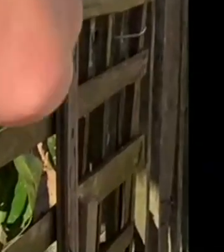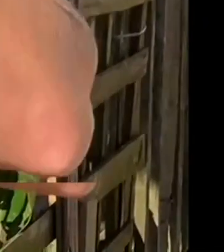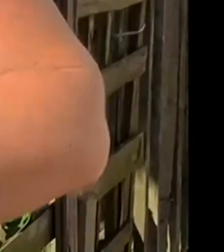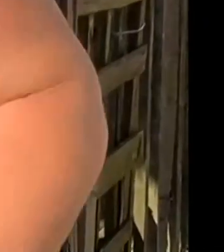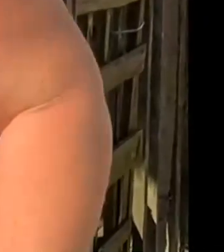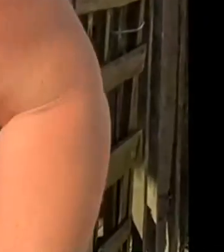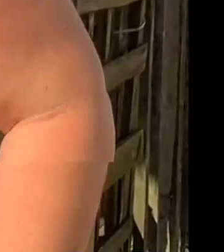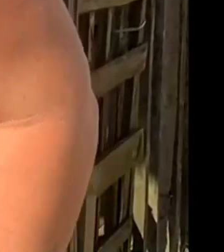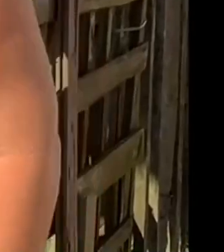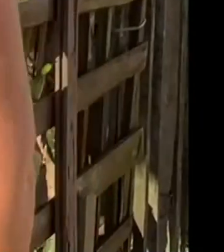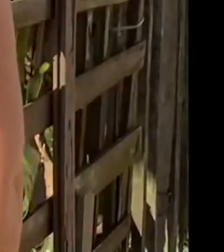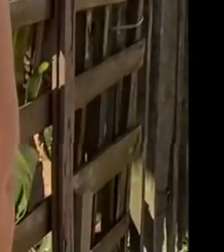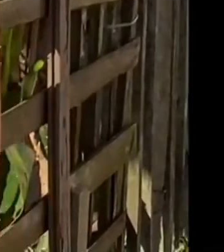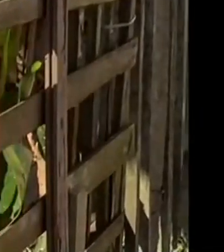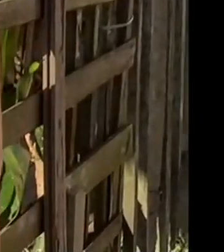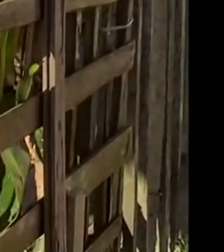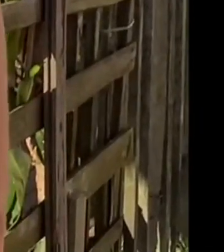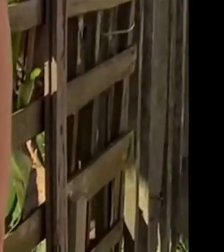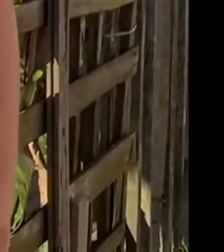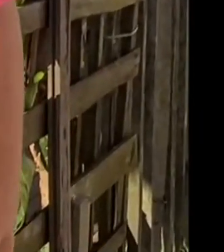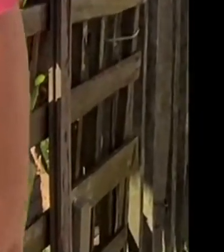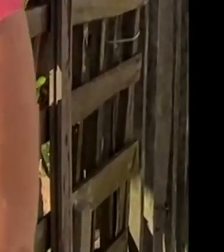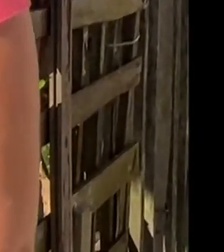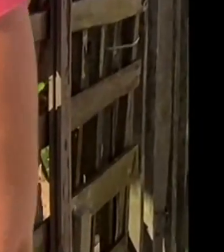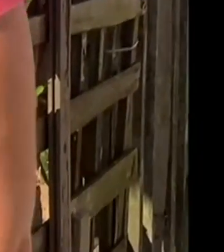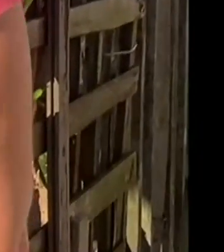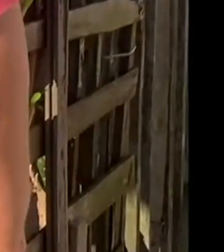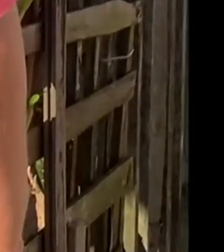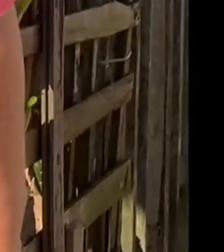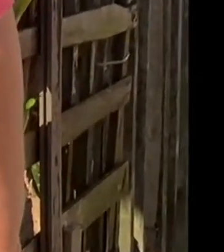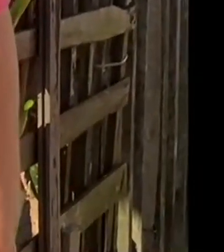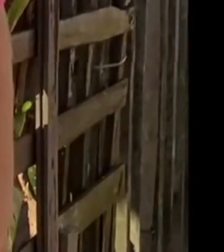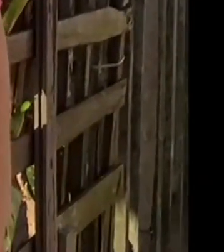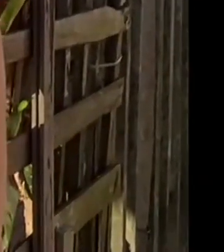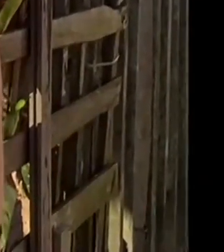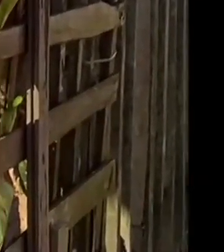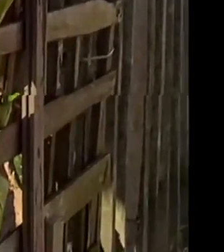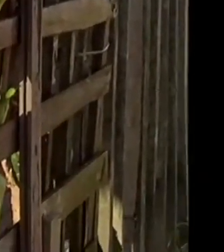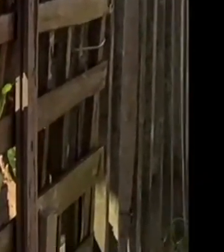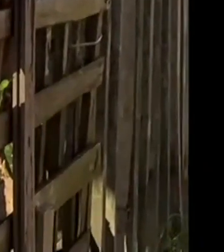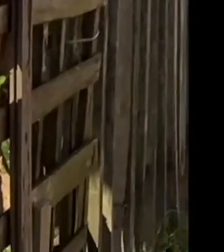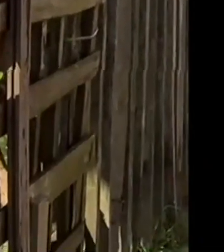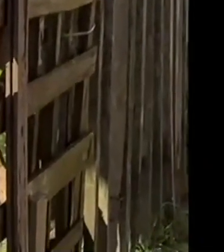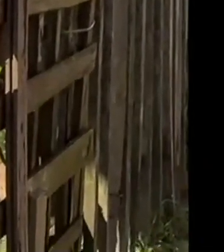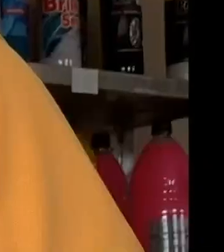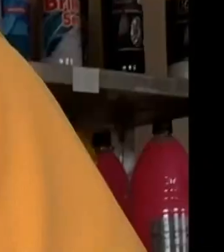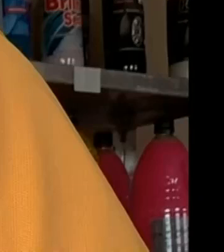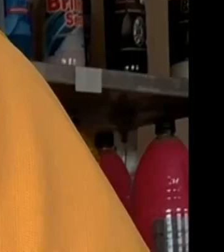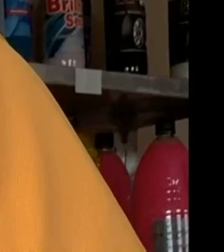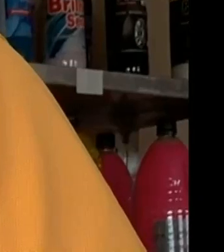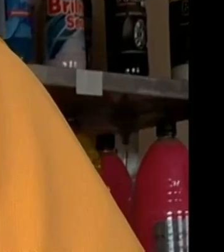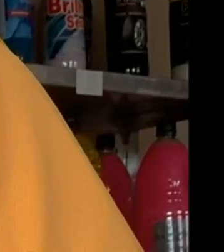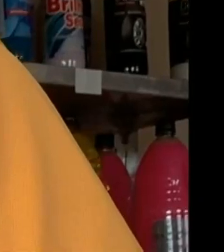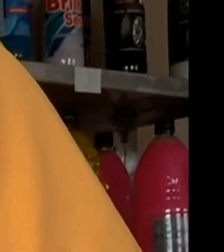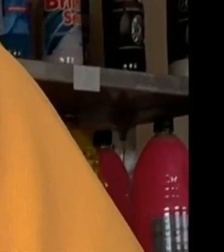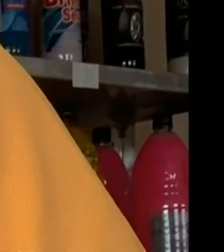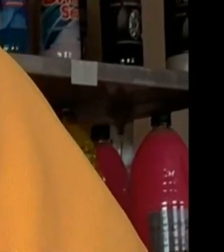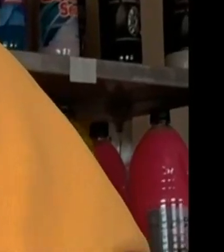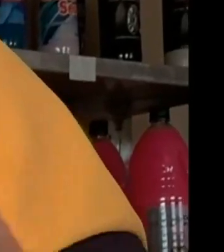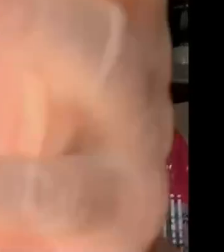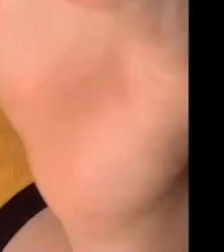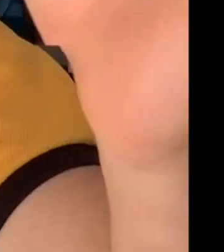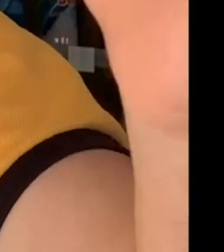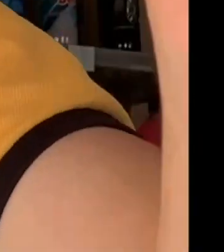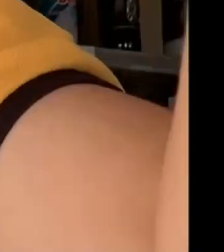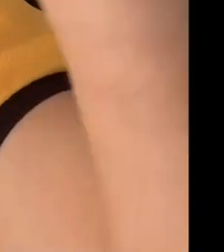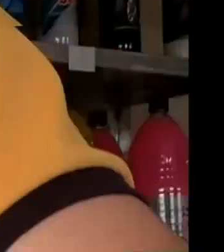tanto gasto que tem por ano com essa ponte de madeira, podendo fazer uma única ponte para não gastar mais. Então, aí sempre que tem